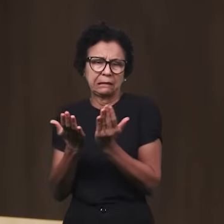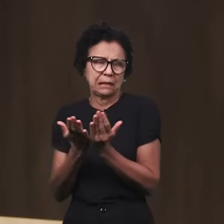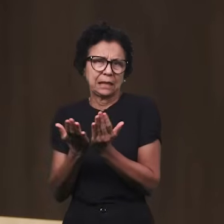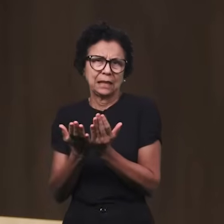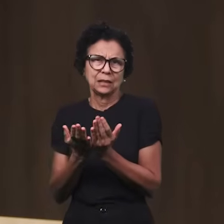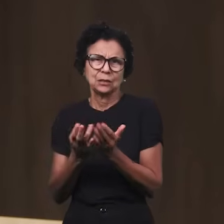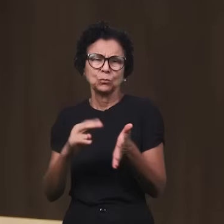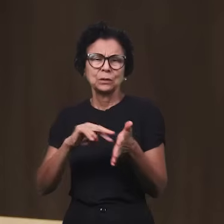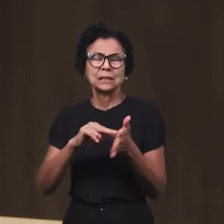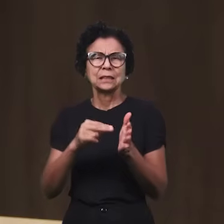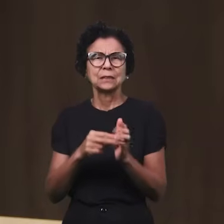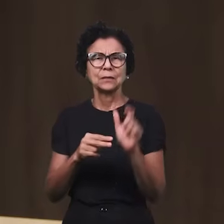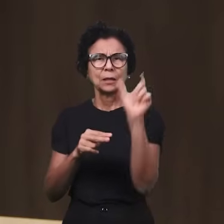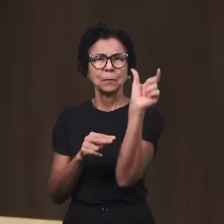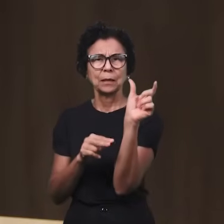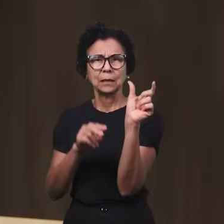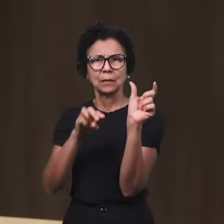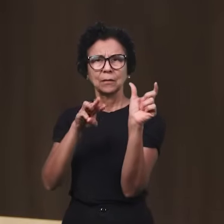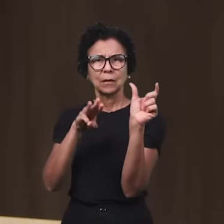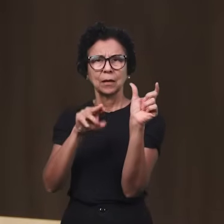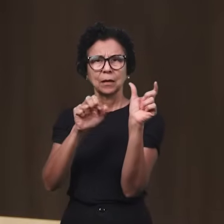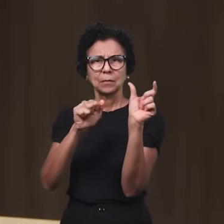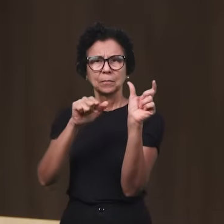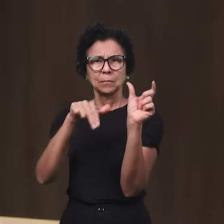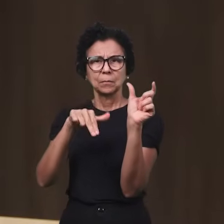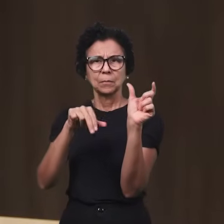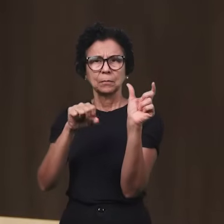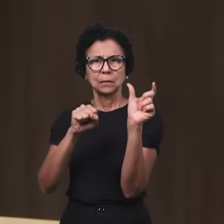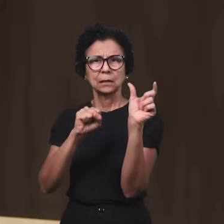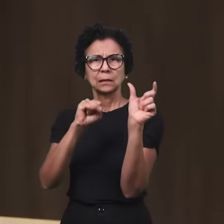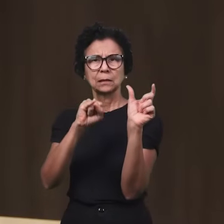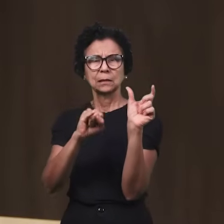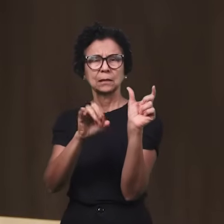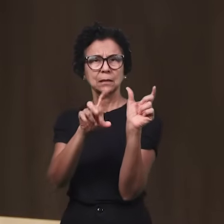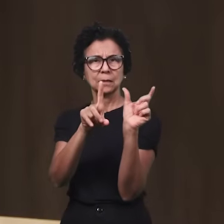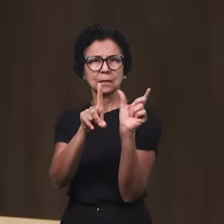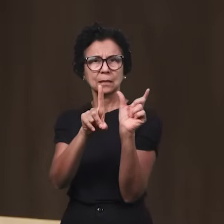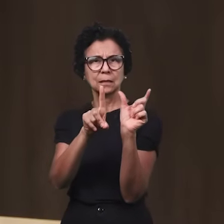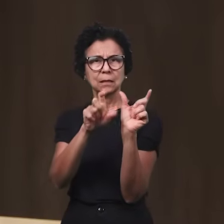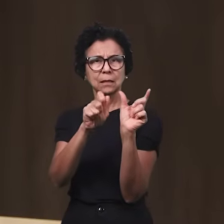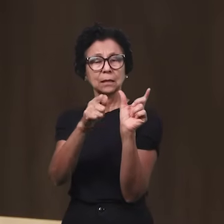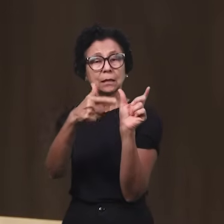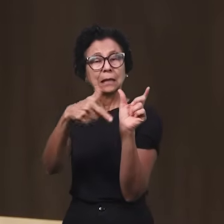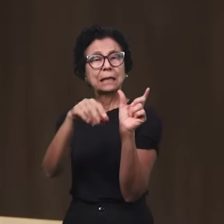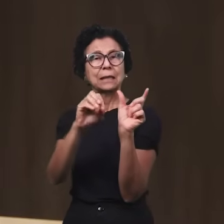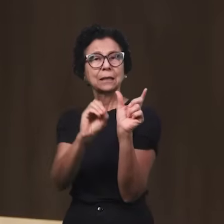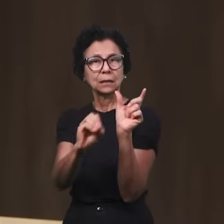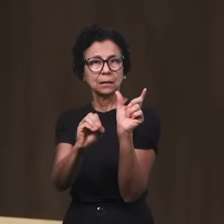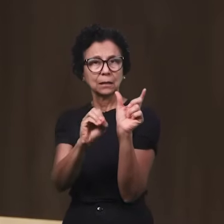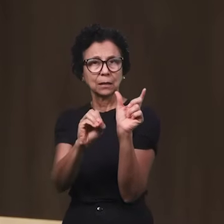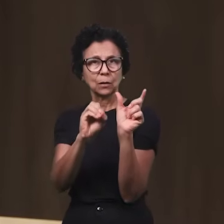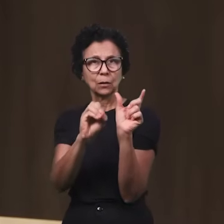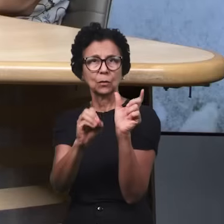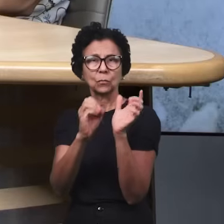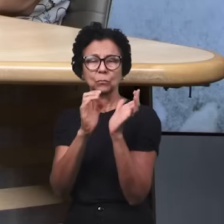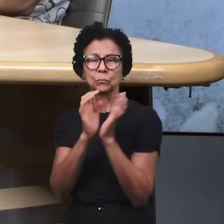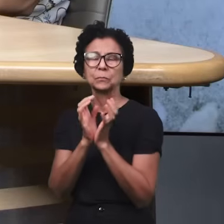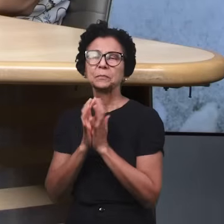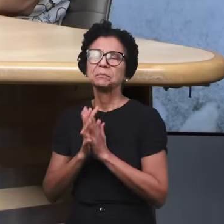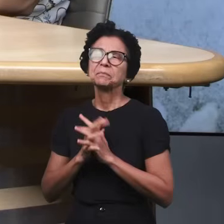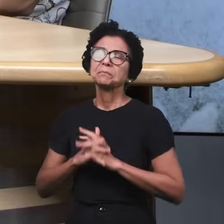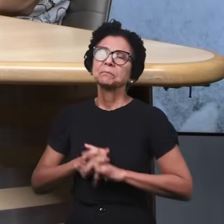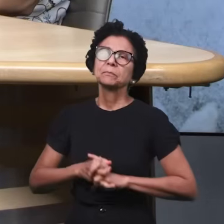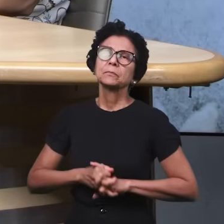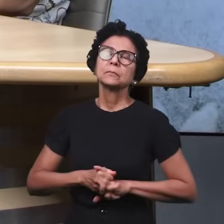não entender o que é isso, o que é a mansidão como um fruto do Espírito. E nós queríamos falar um pouco sobre isso. Eu acho que um